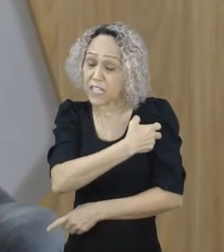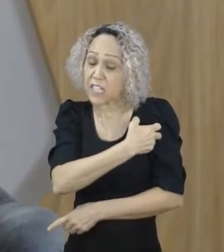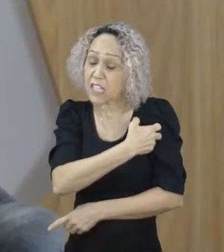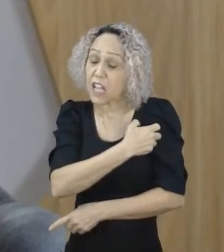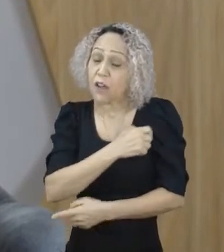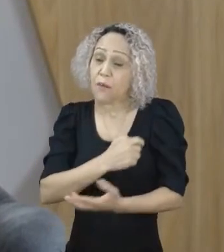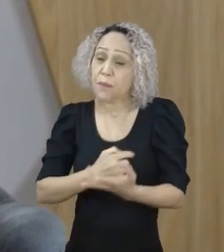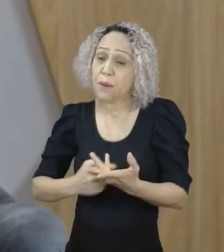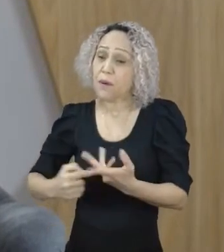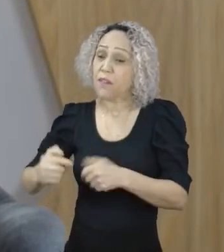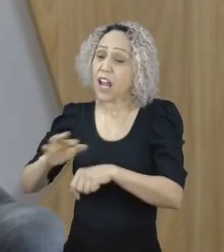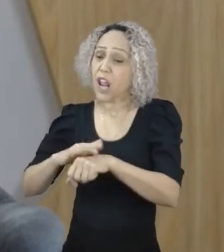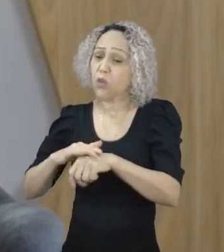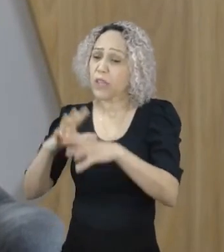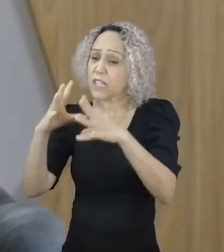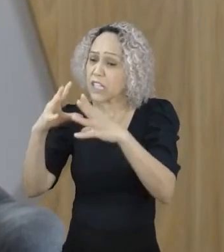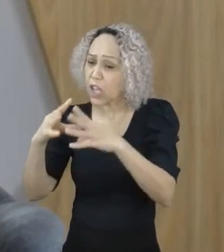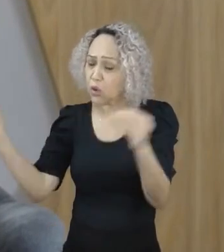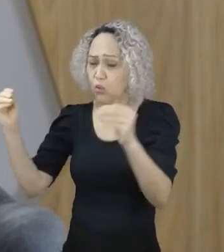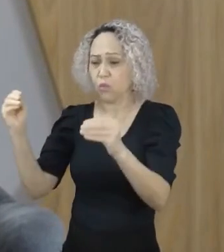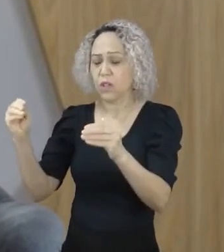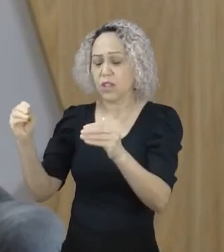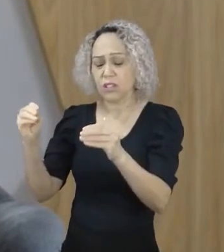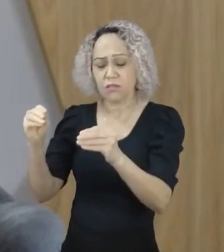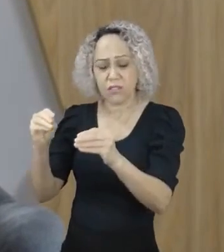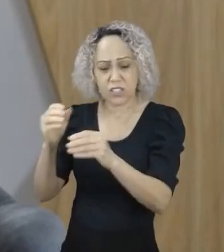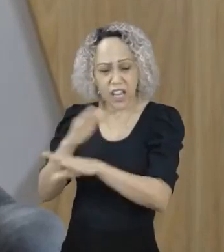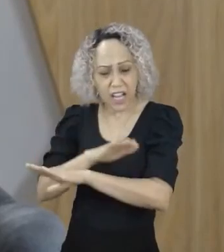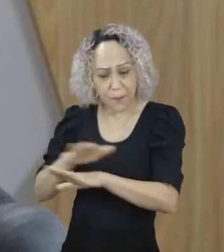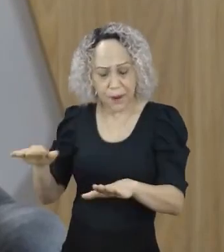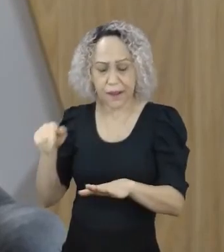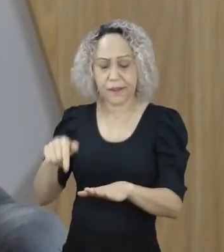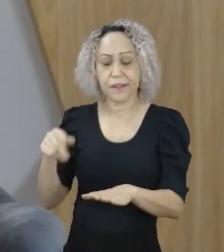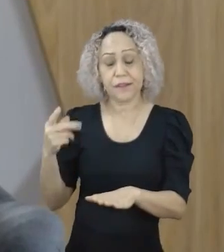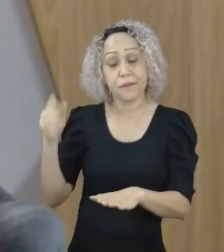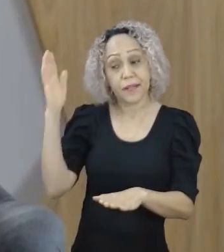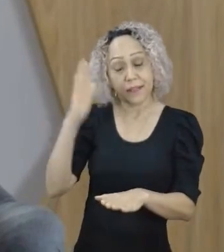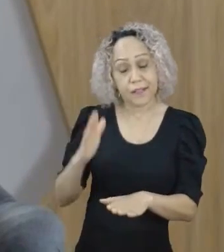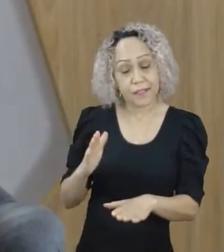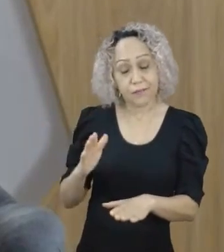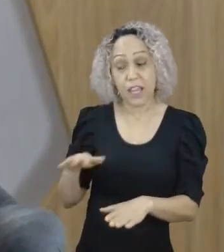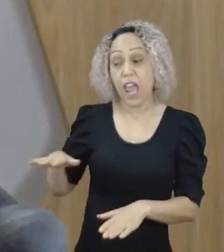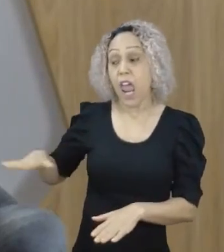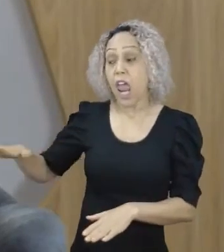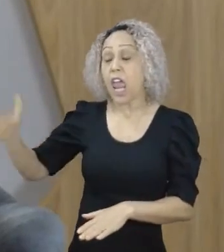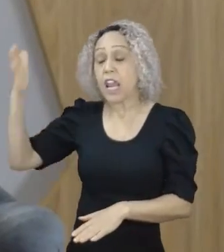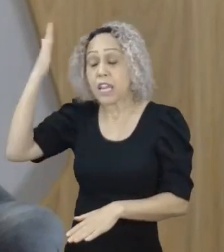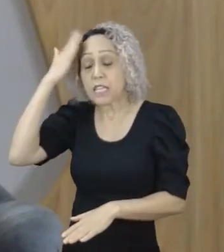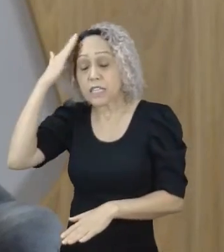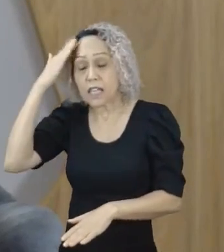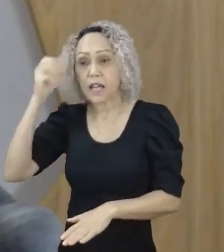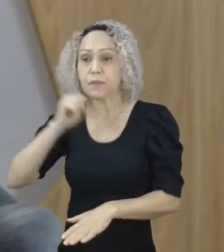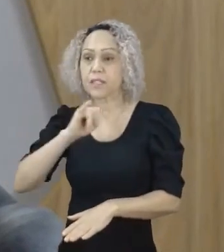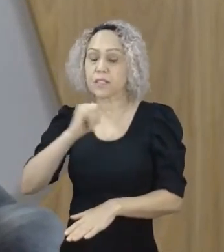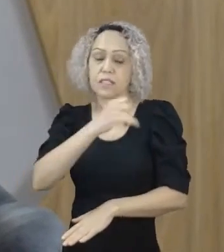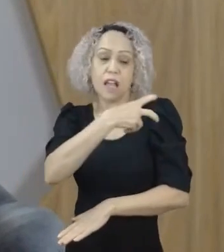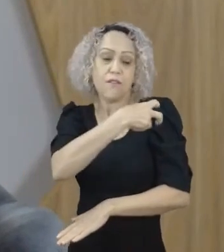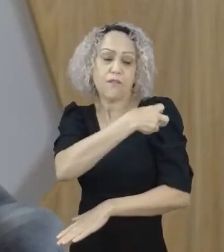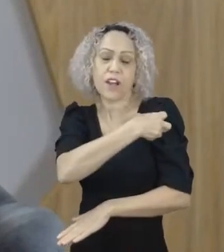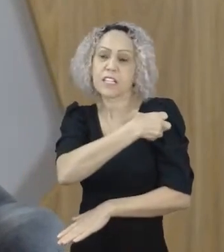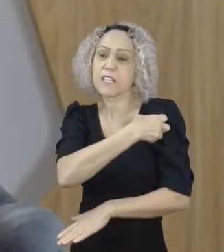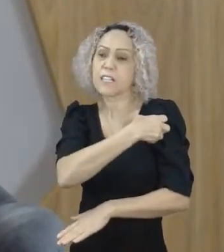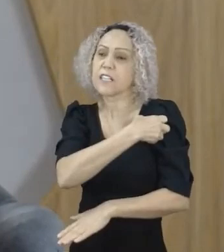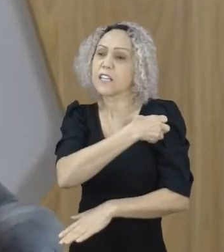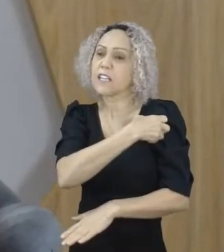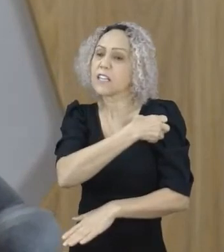vai tornar a população susceptível e poderemos ter a introdução e doenças, sequelas e mortes. Mas eles